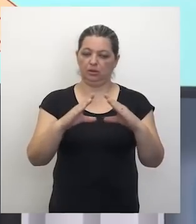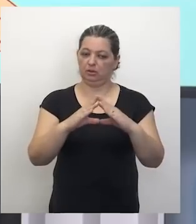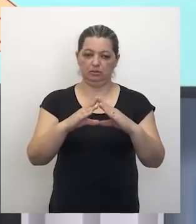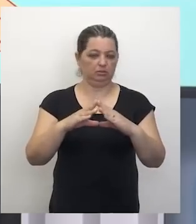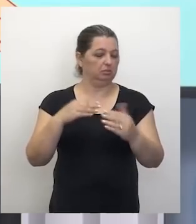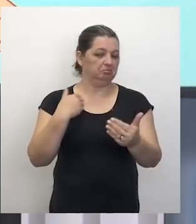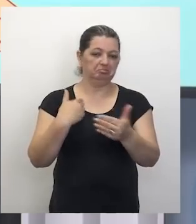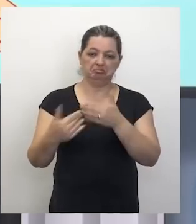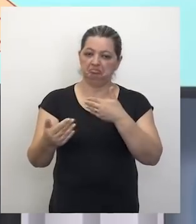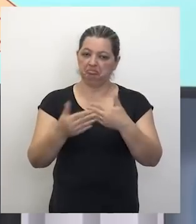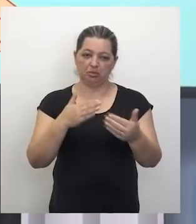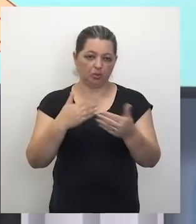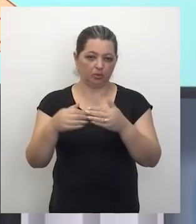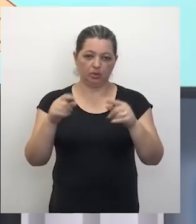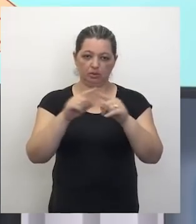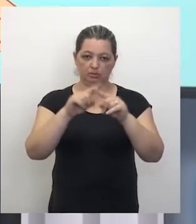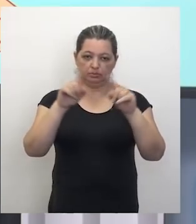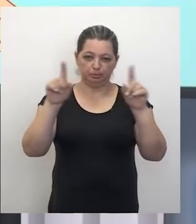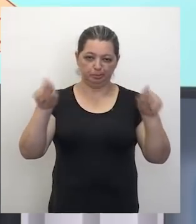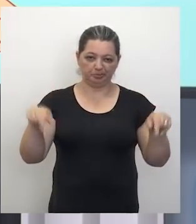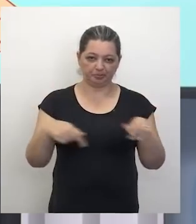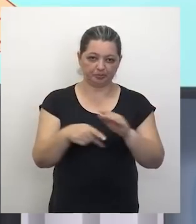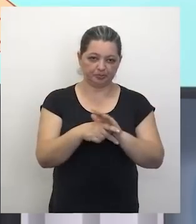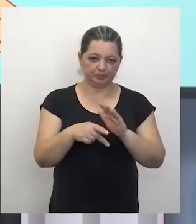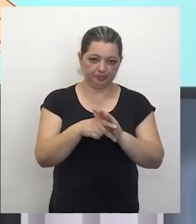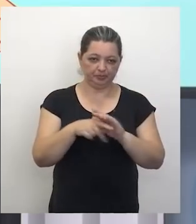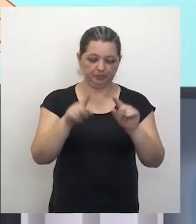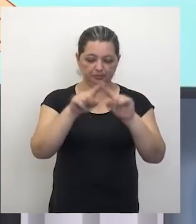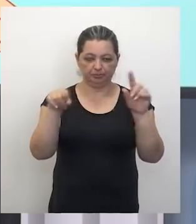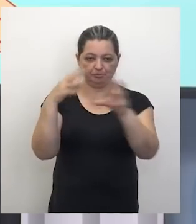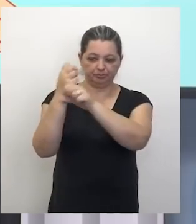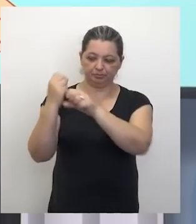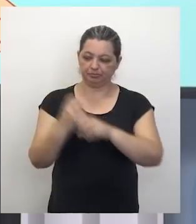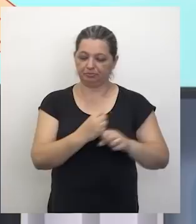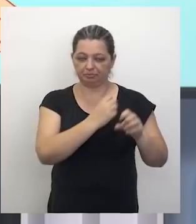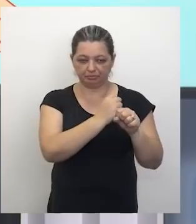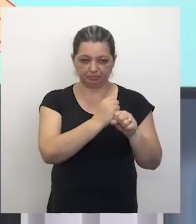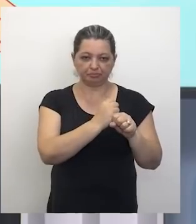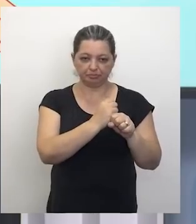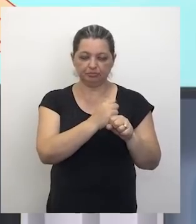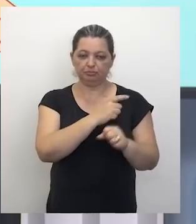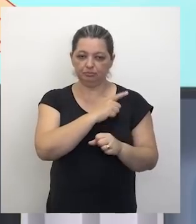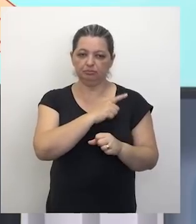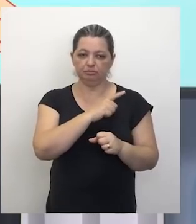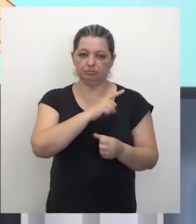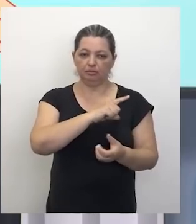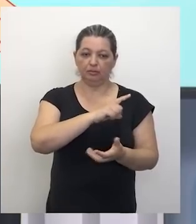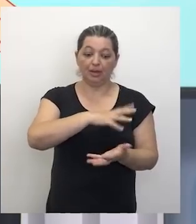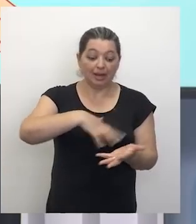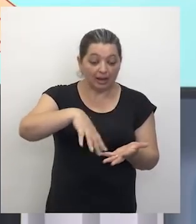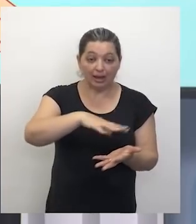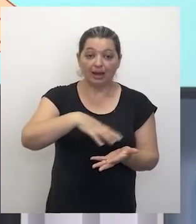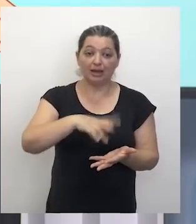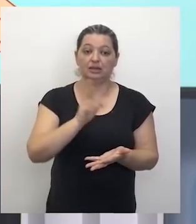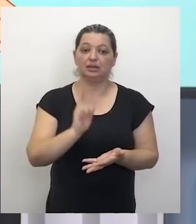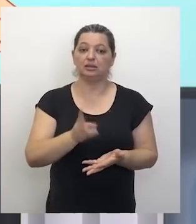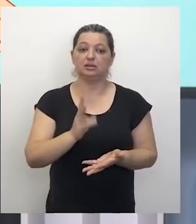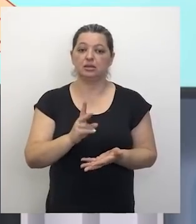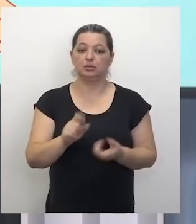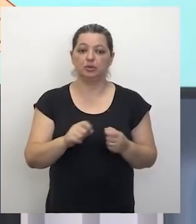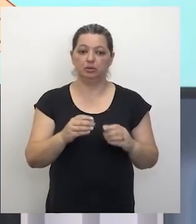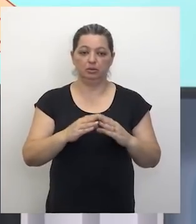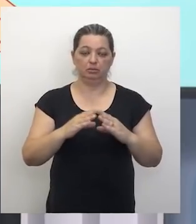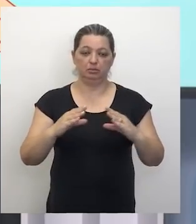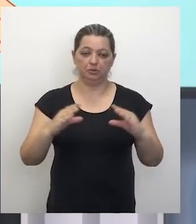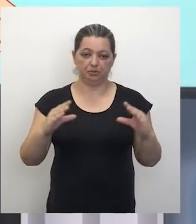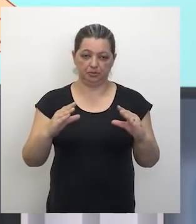Qualquer polígono que você fizer isso, se você fizer aumento proporcionalmente, a área vai ser sempre, esse aumento vai